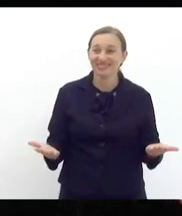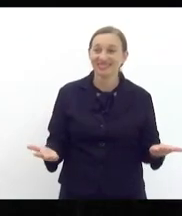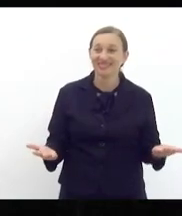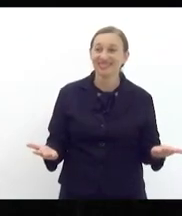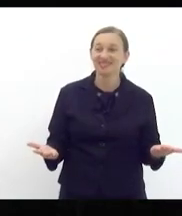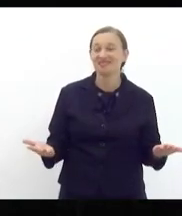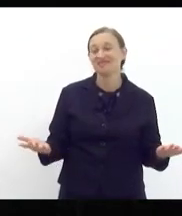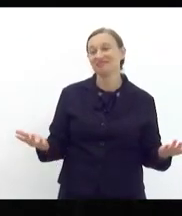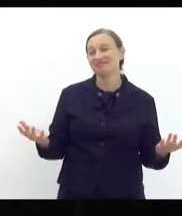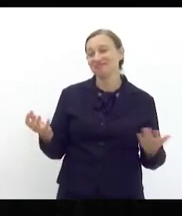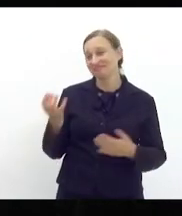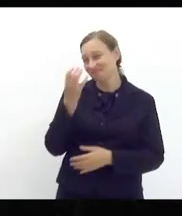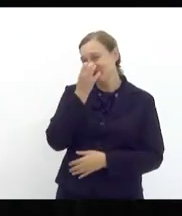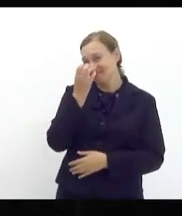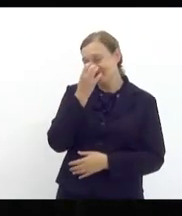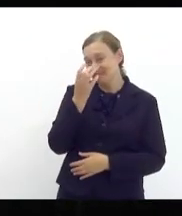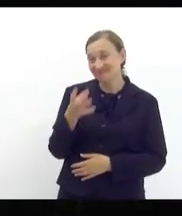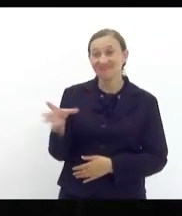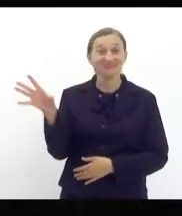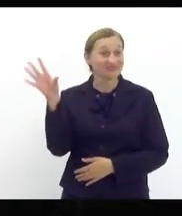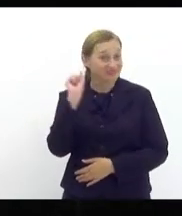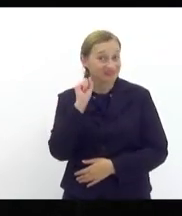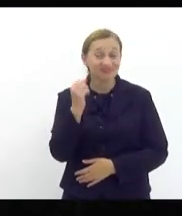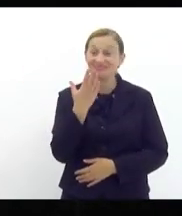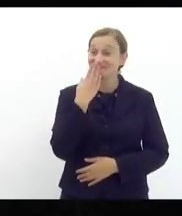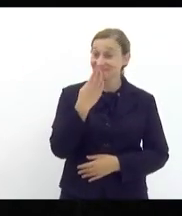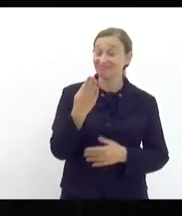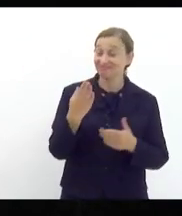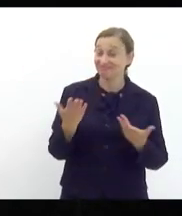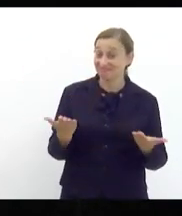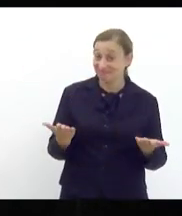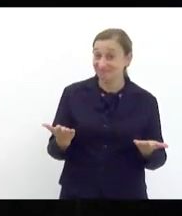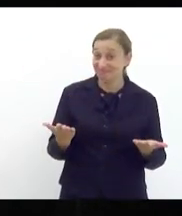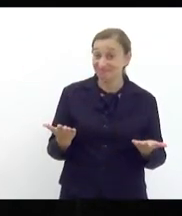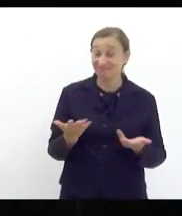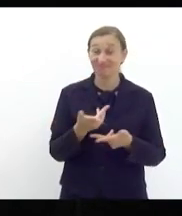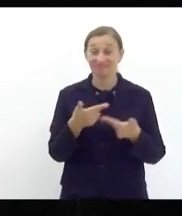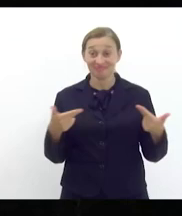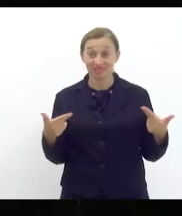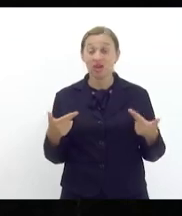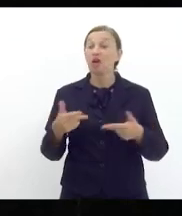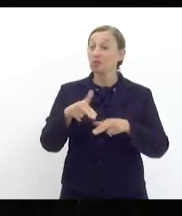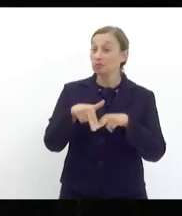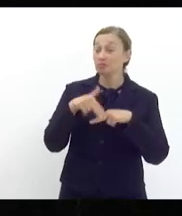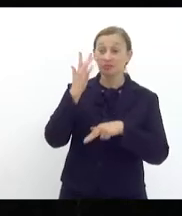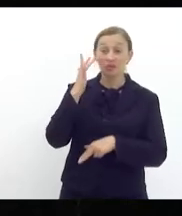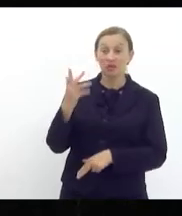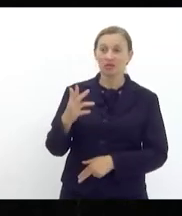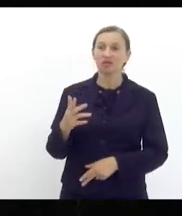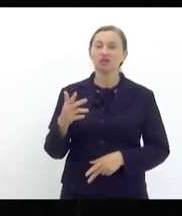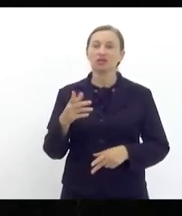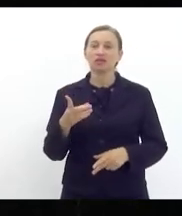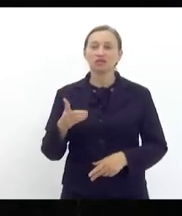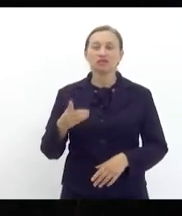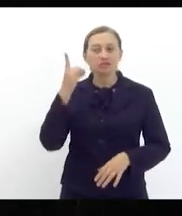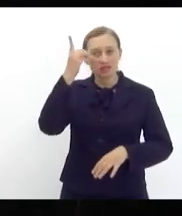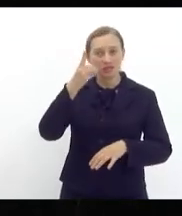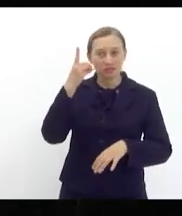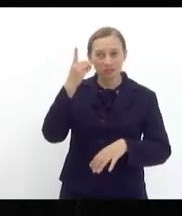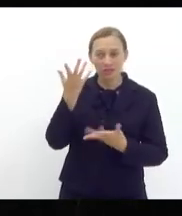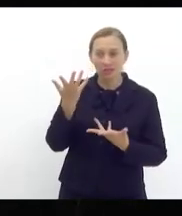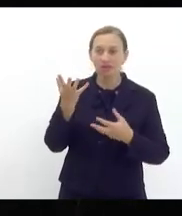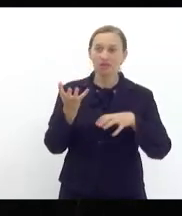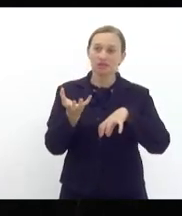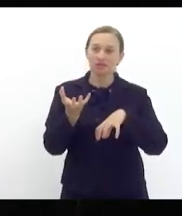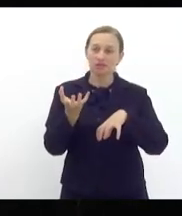aberração a gente tem que ouvir esse tipo de situação por isso que eu acho que o presidente do congresso nacional está correto tem que cortar